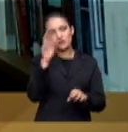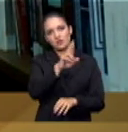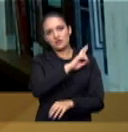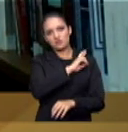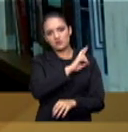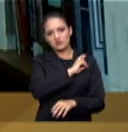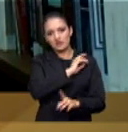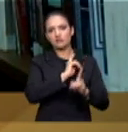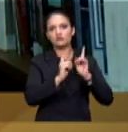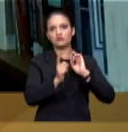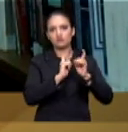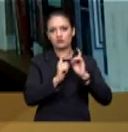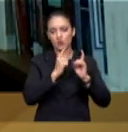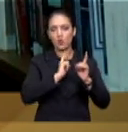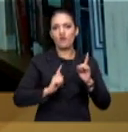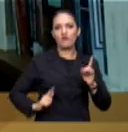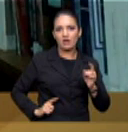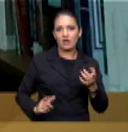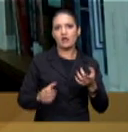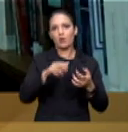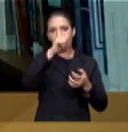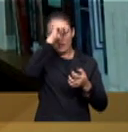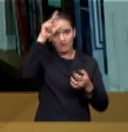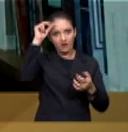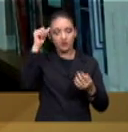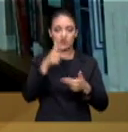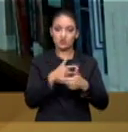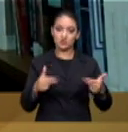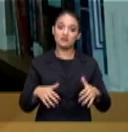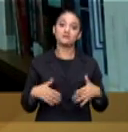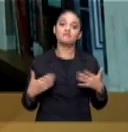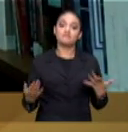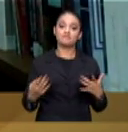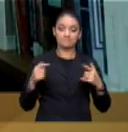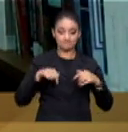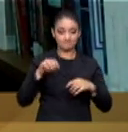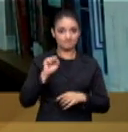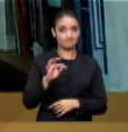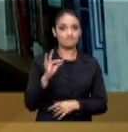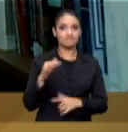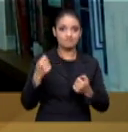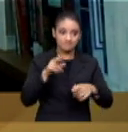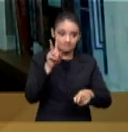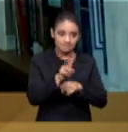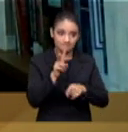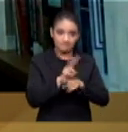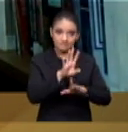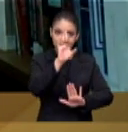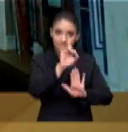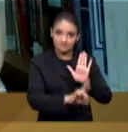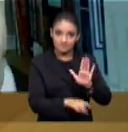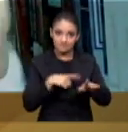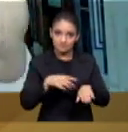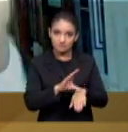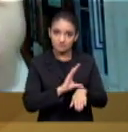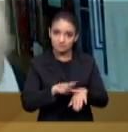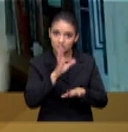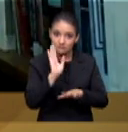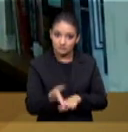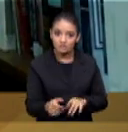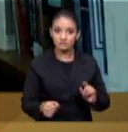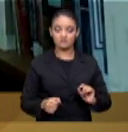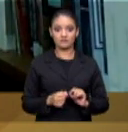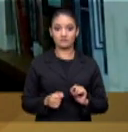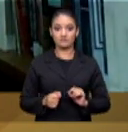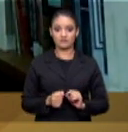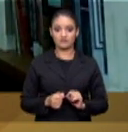ser repelida por essa corte. Deve-se preservar esse direito que a Constituição assegurou, ainda que